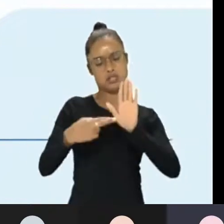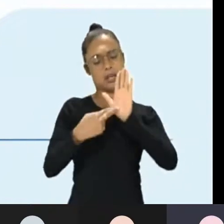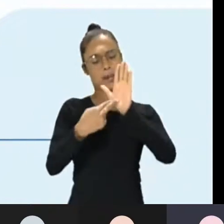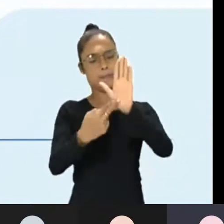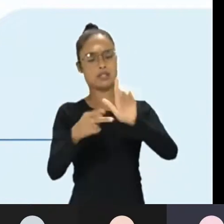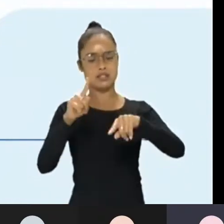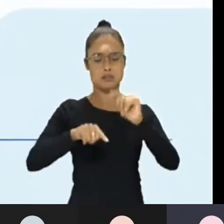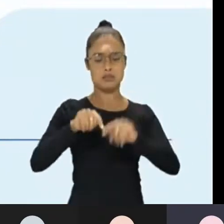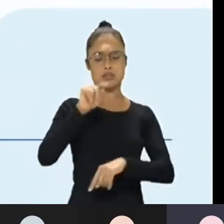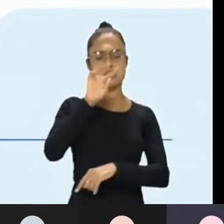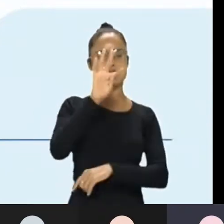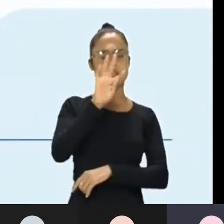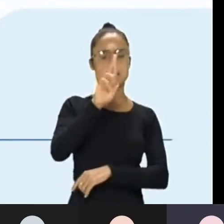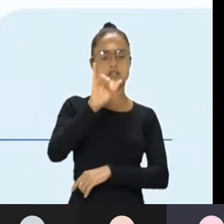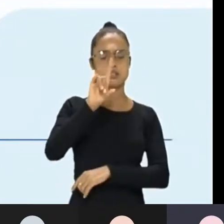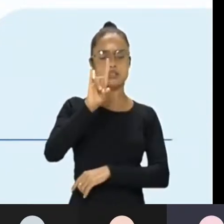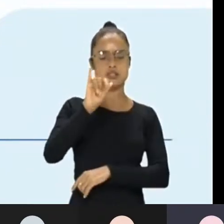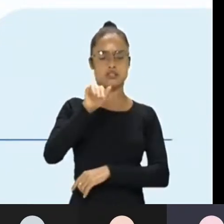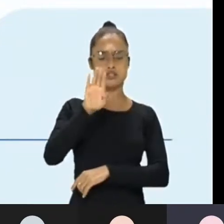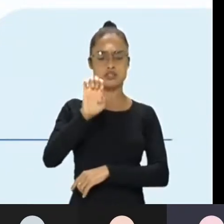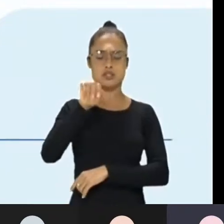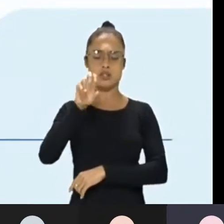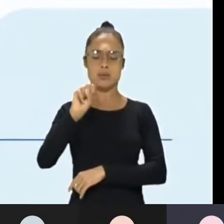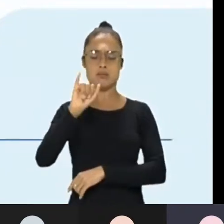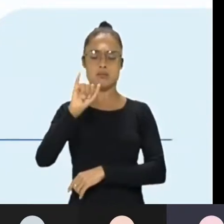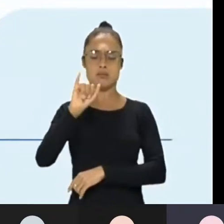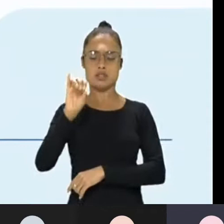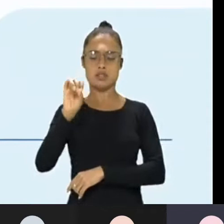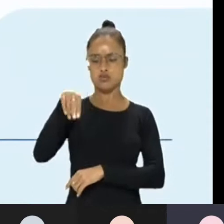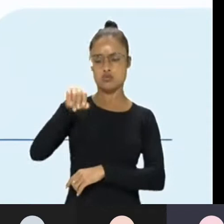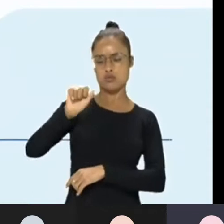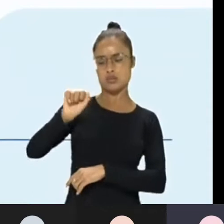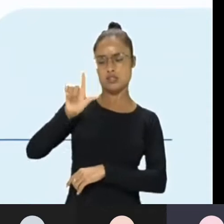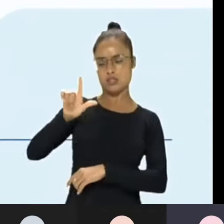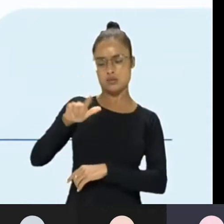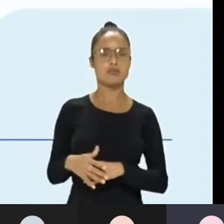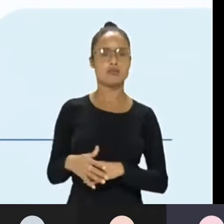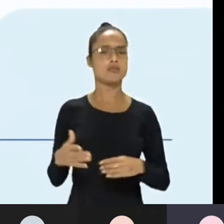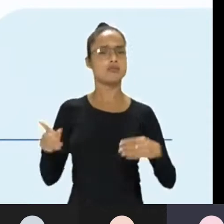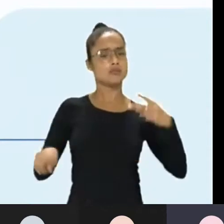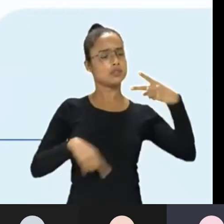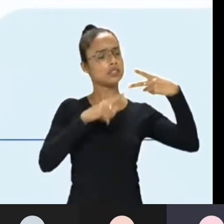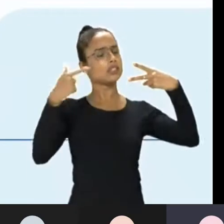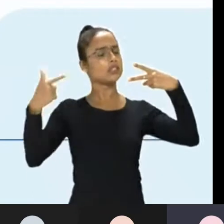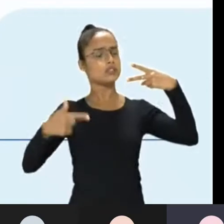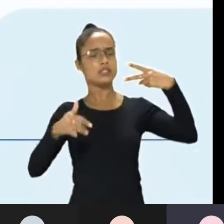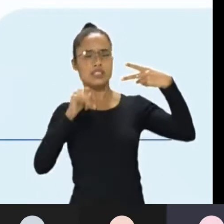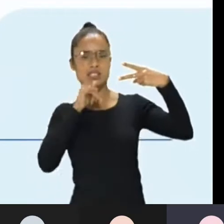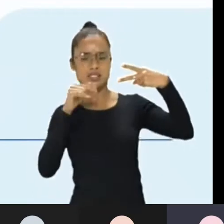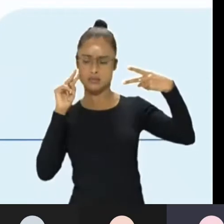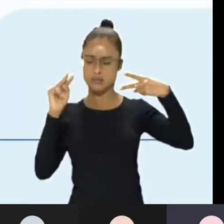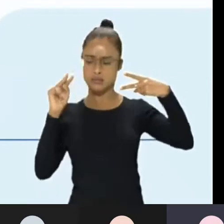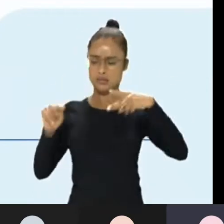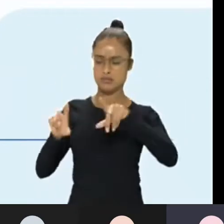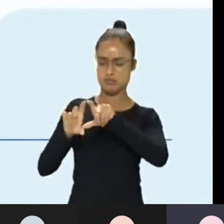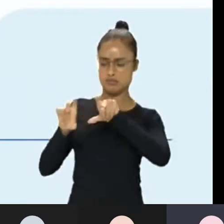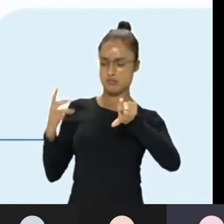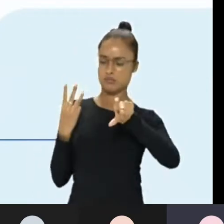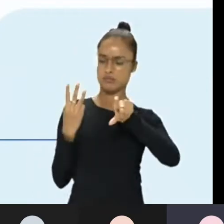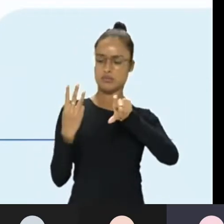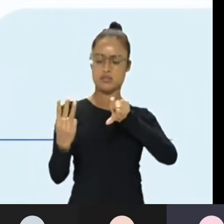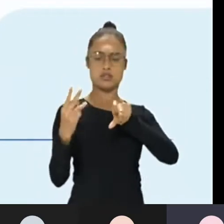perspectiva isométrica. O segundo exemplo é o mesmo raciocínio, está dado aqui as 3